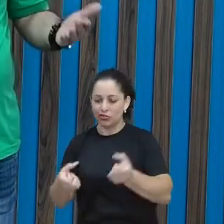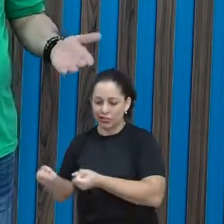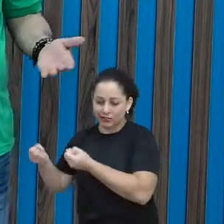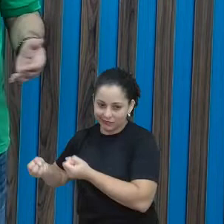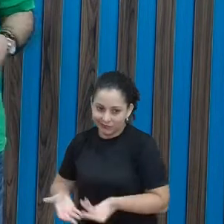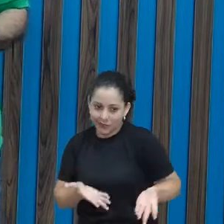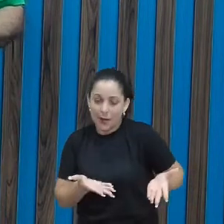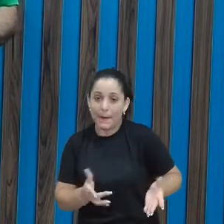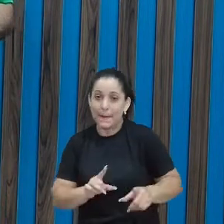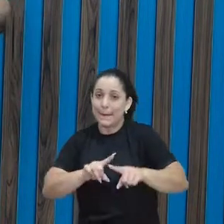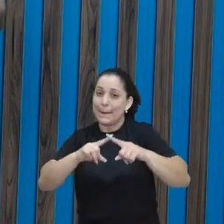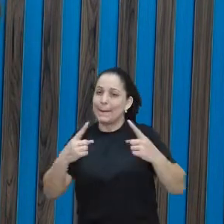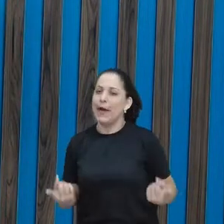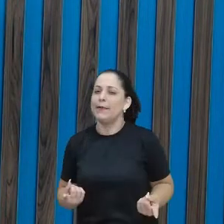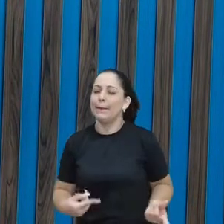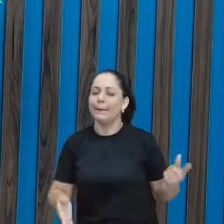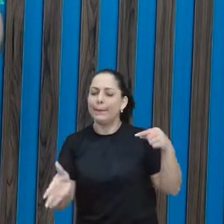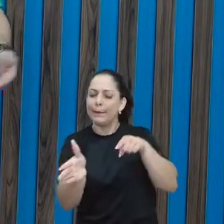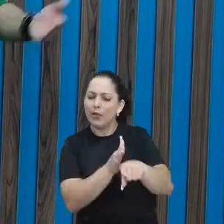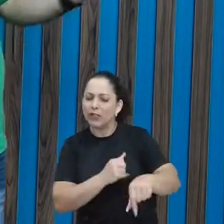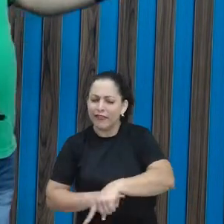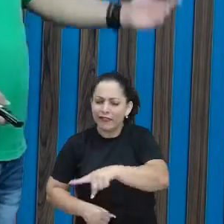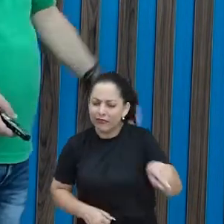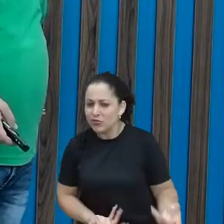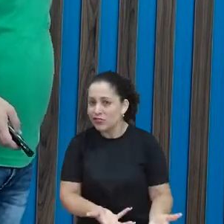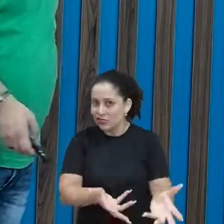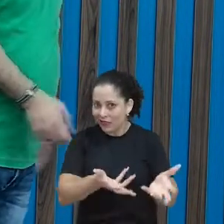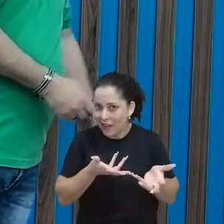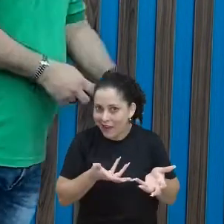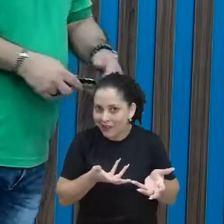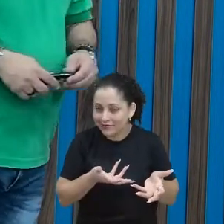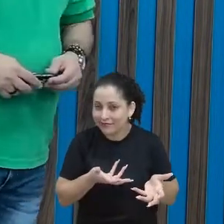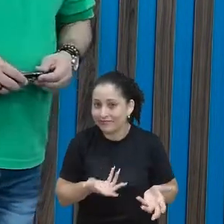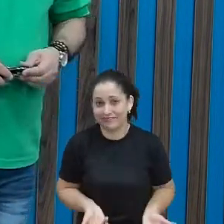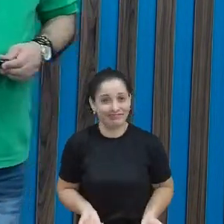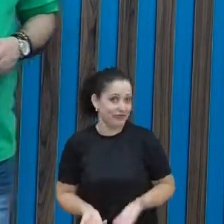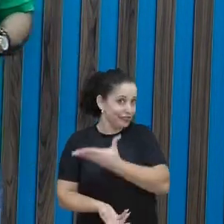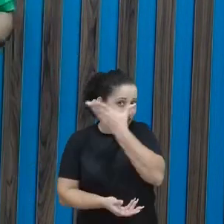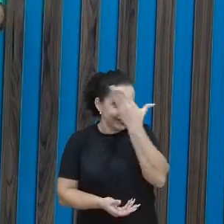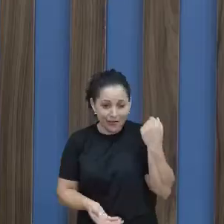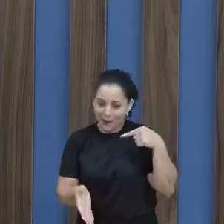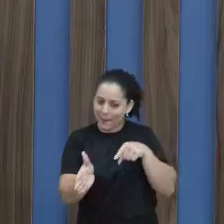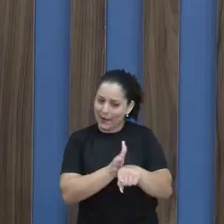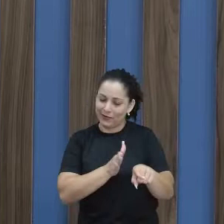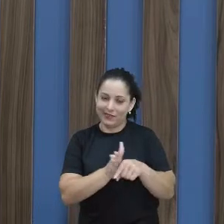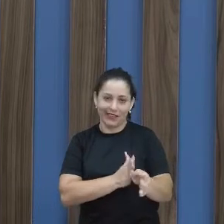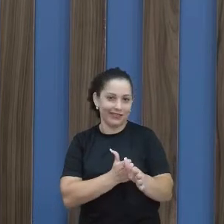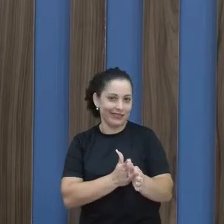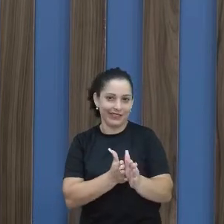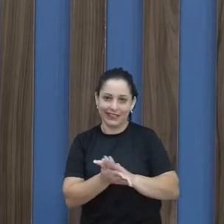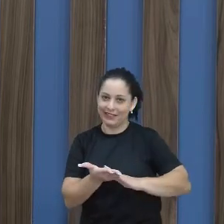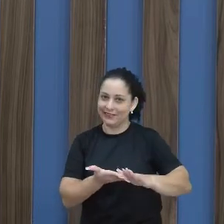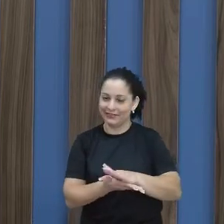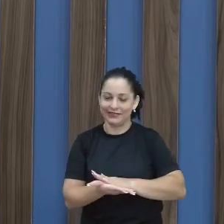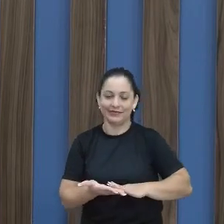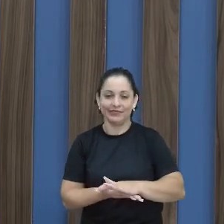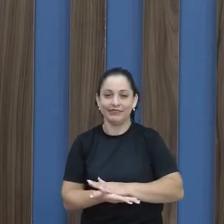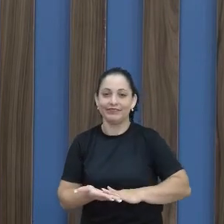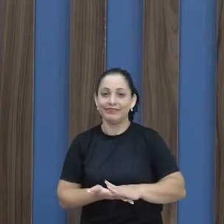Só esquecer de perguntar se a galera queria, não é verdade, professora? Exatamente, né? Uma ideologia aí que